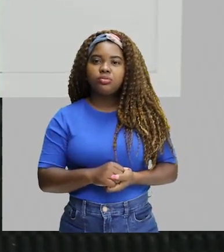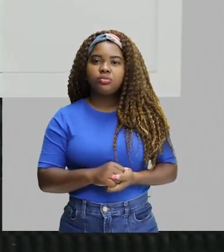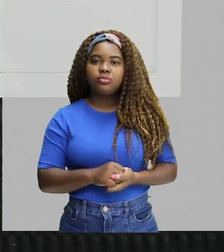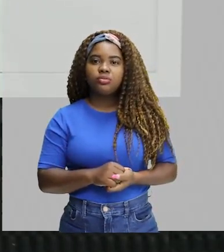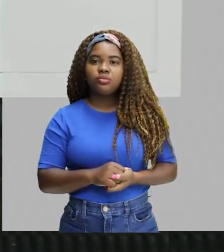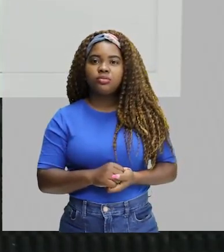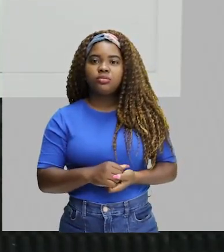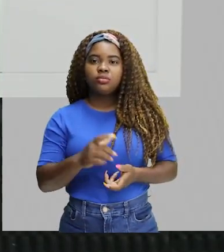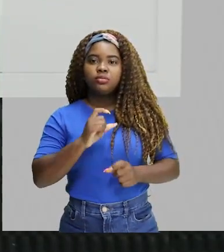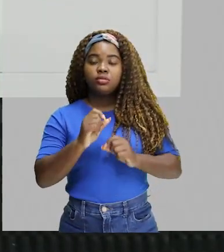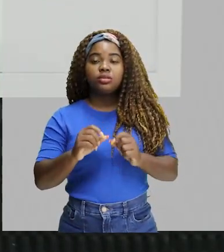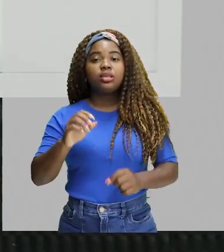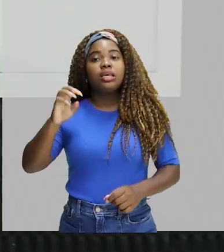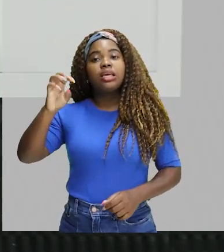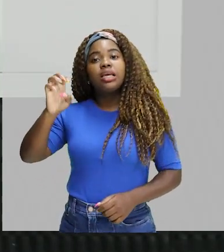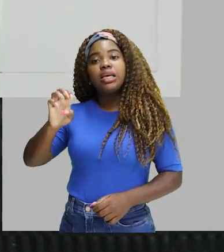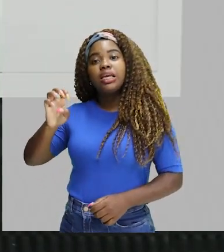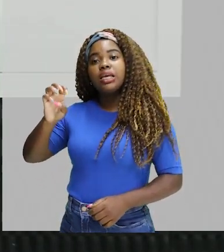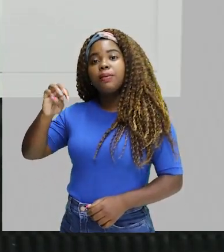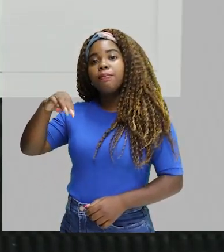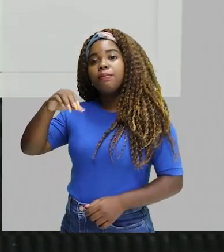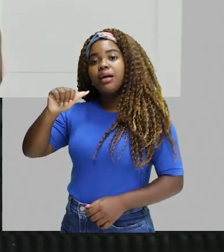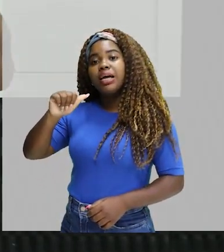sol, daí a maêutica,